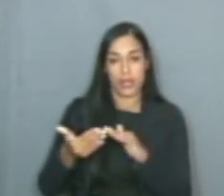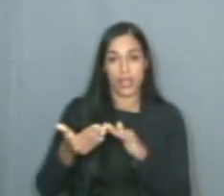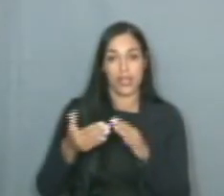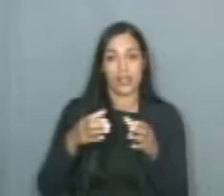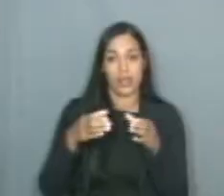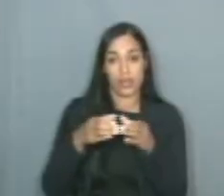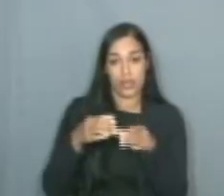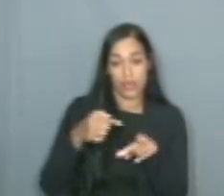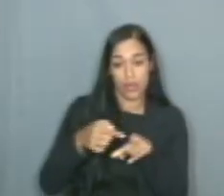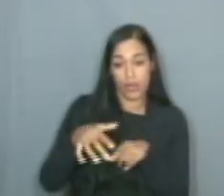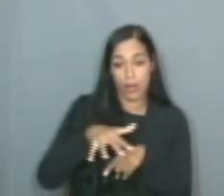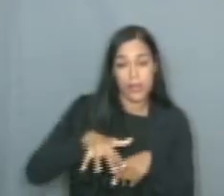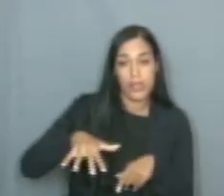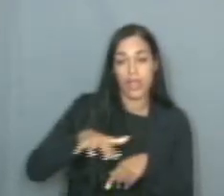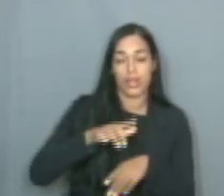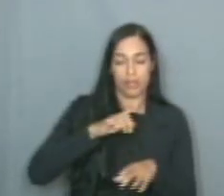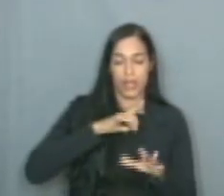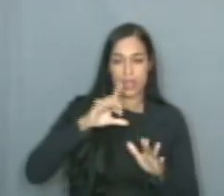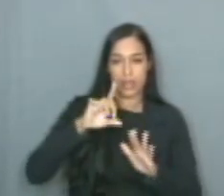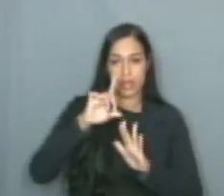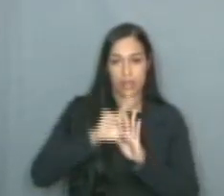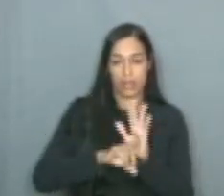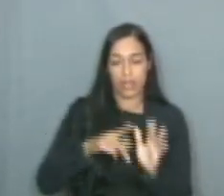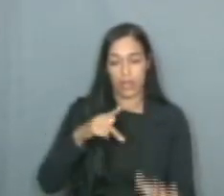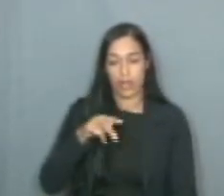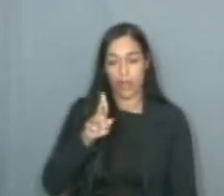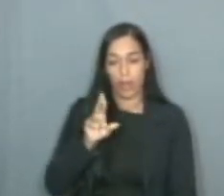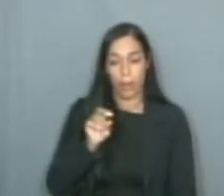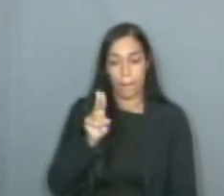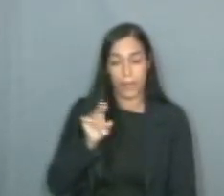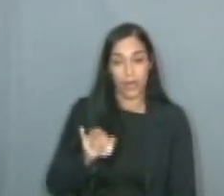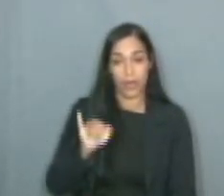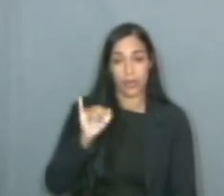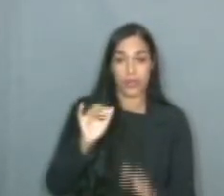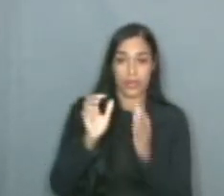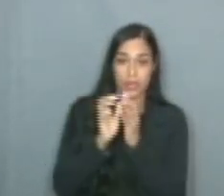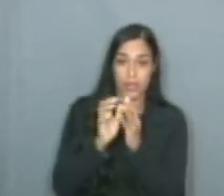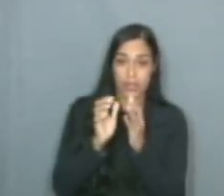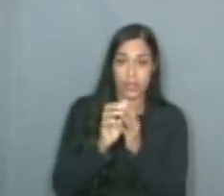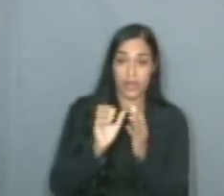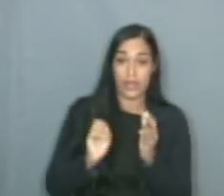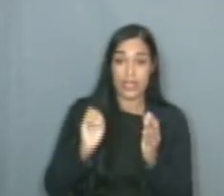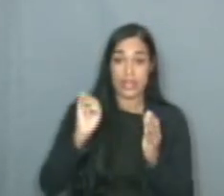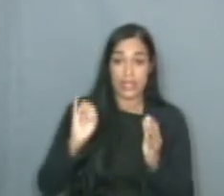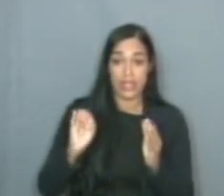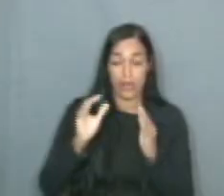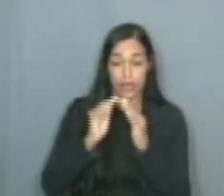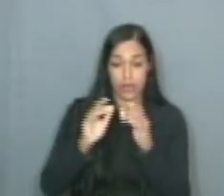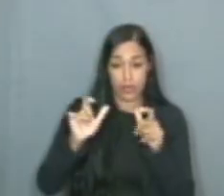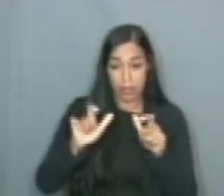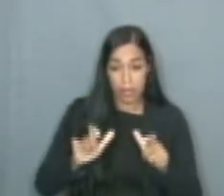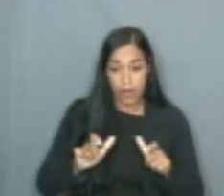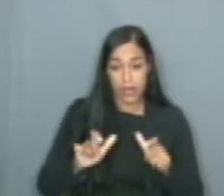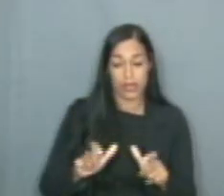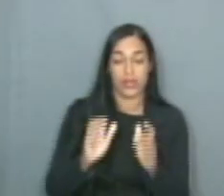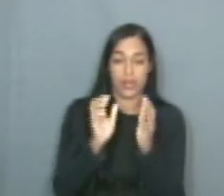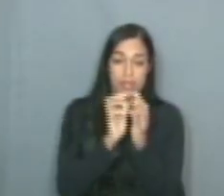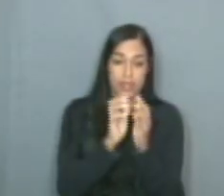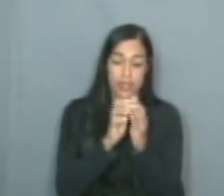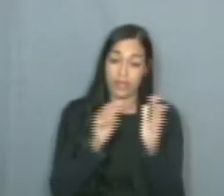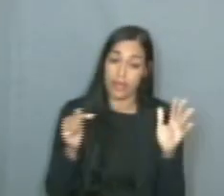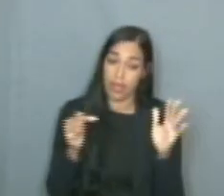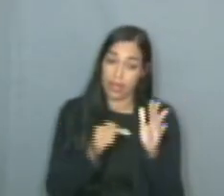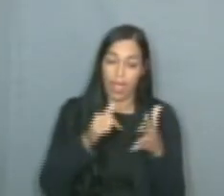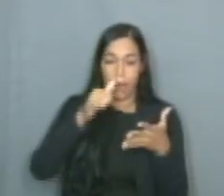de comunidade e teria direito ao ProUni Recife. Se eu fosse moradora de Recife, porque aqui está muito claro